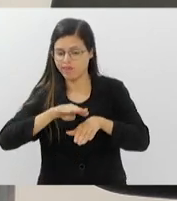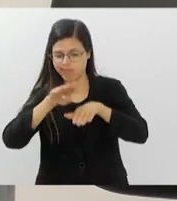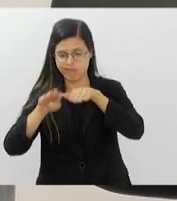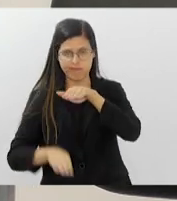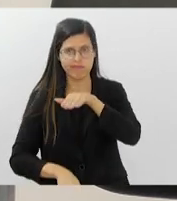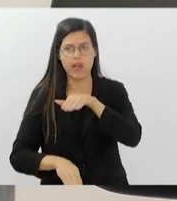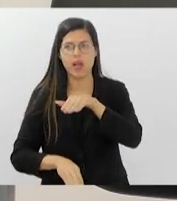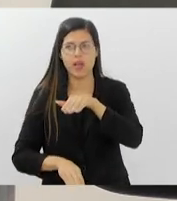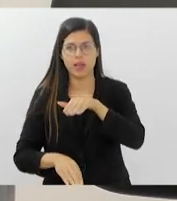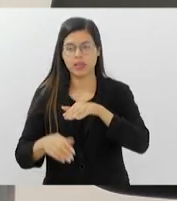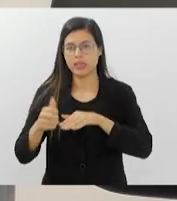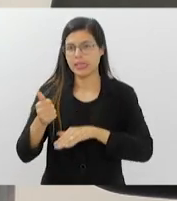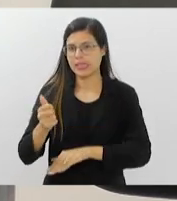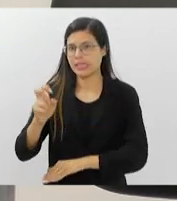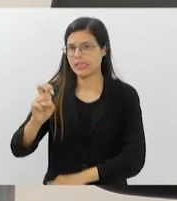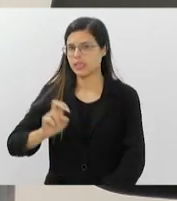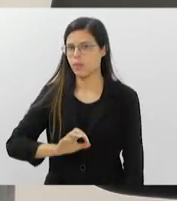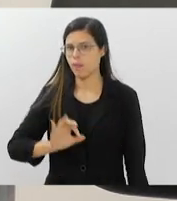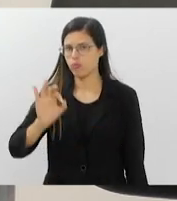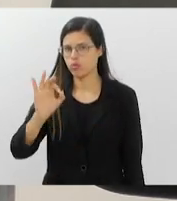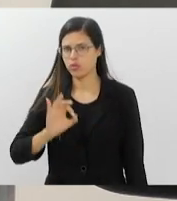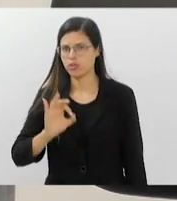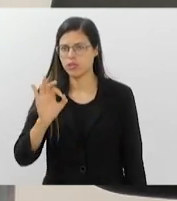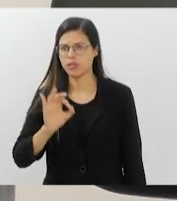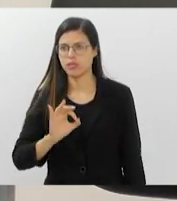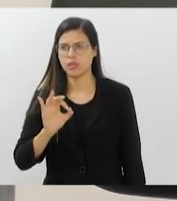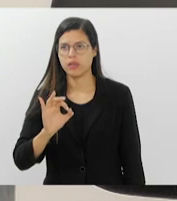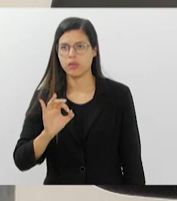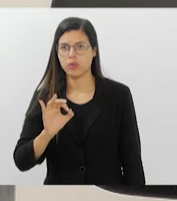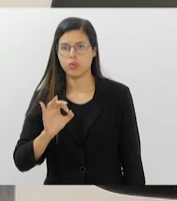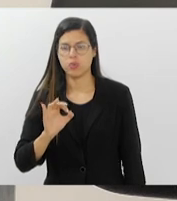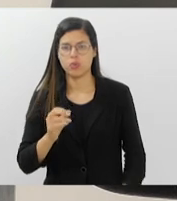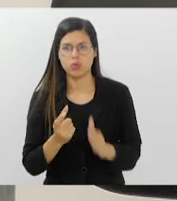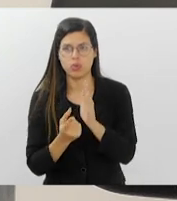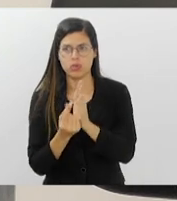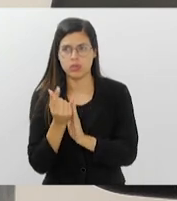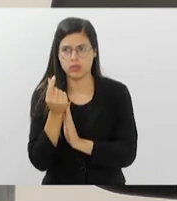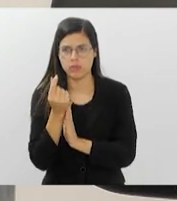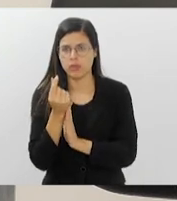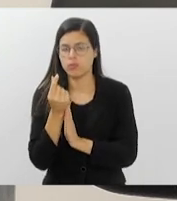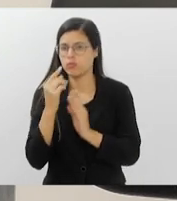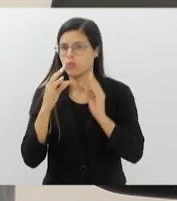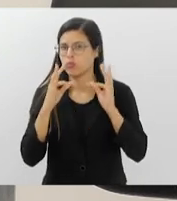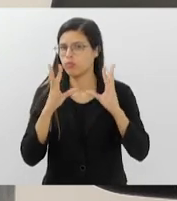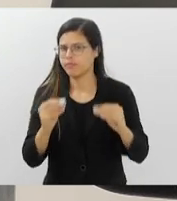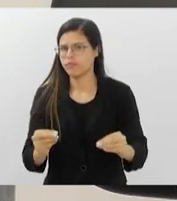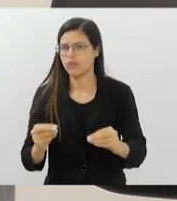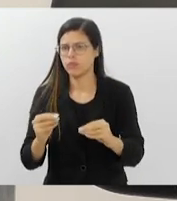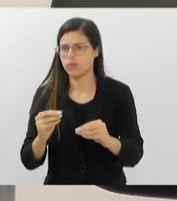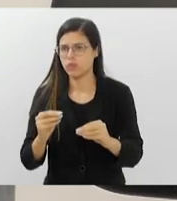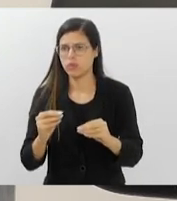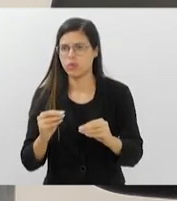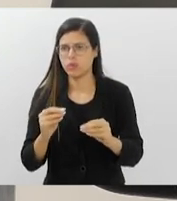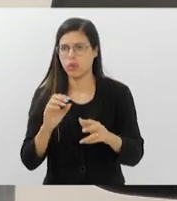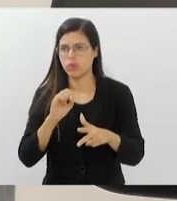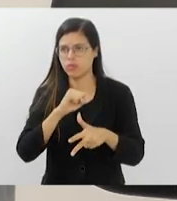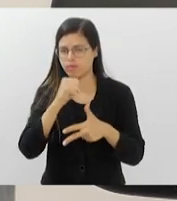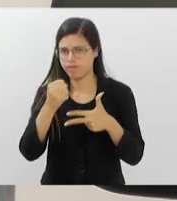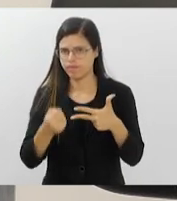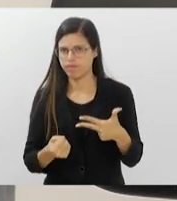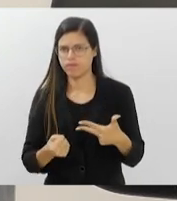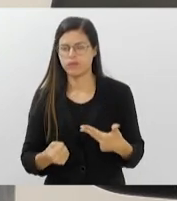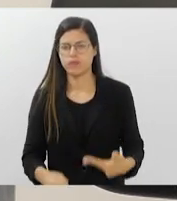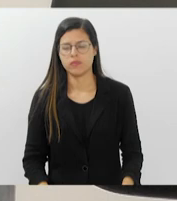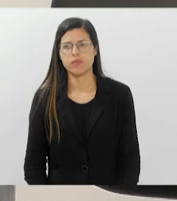de 15% do orçamento de todos os poderes vocês